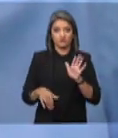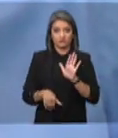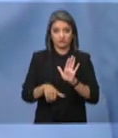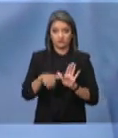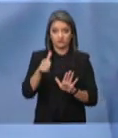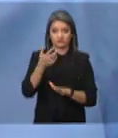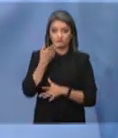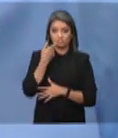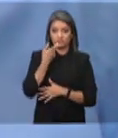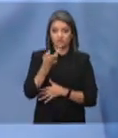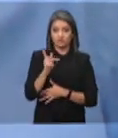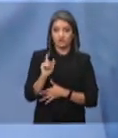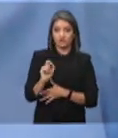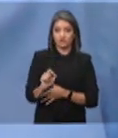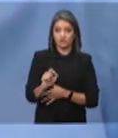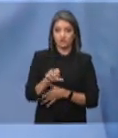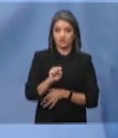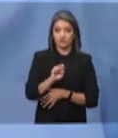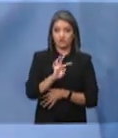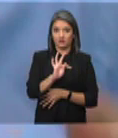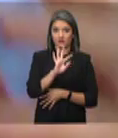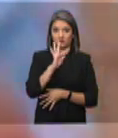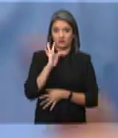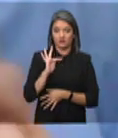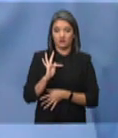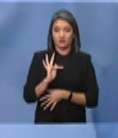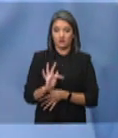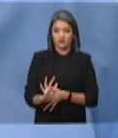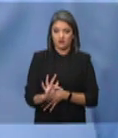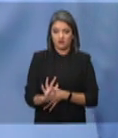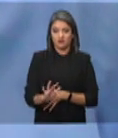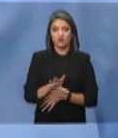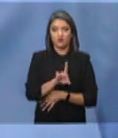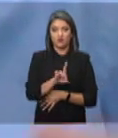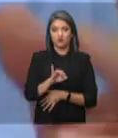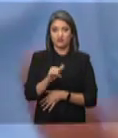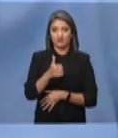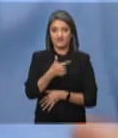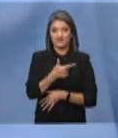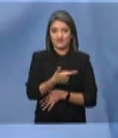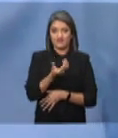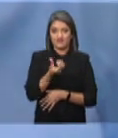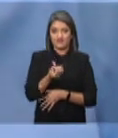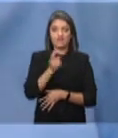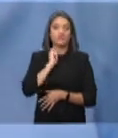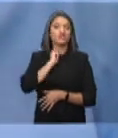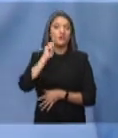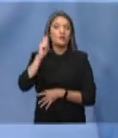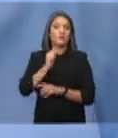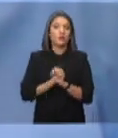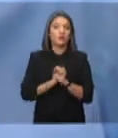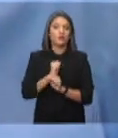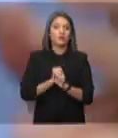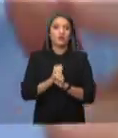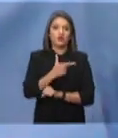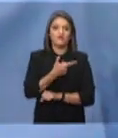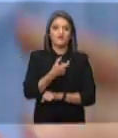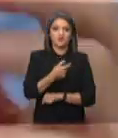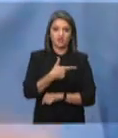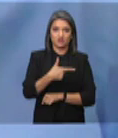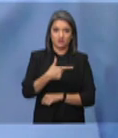que o Supremo Tribunal Federal em 26 de abril de 2021